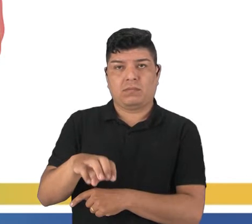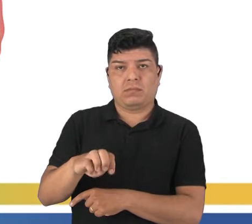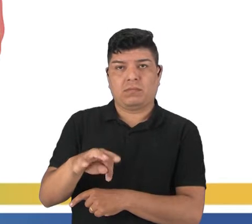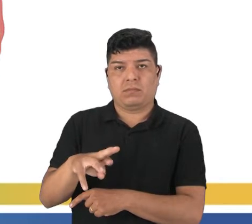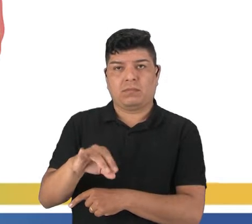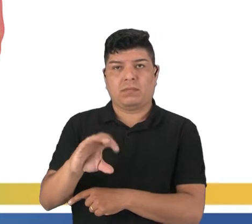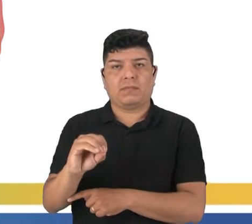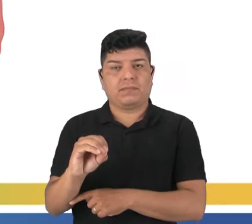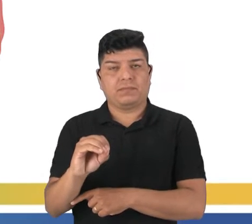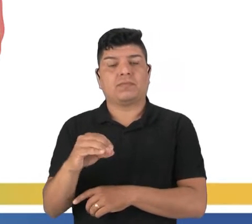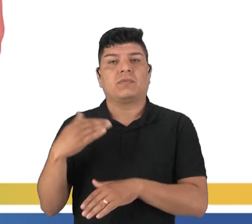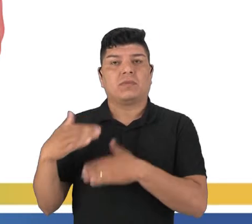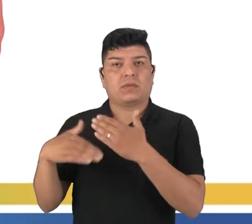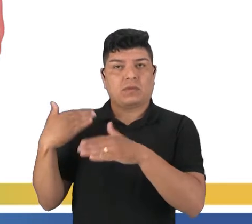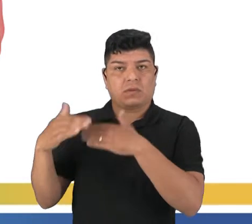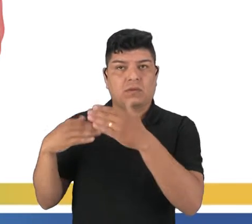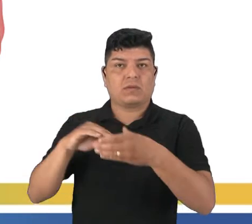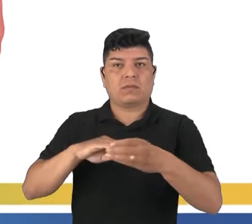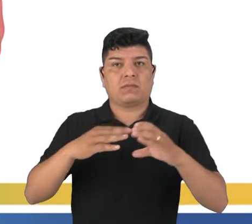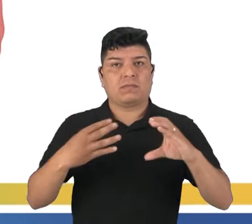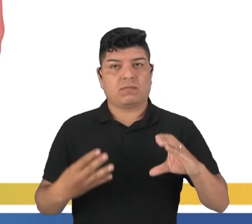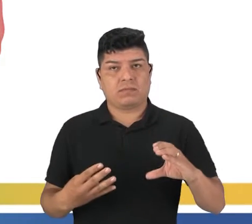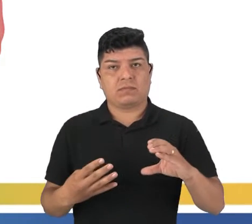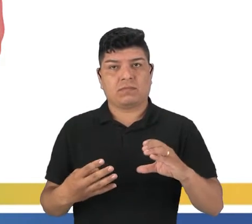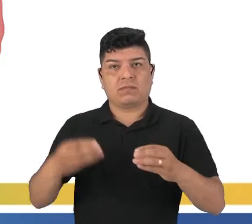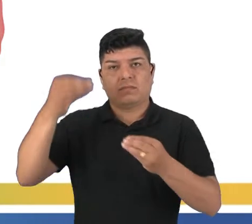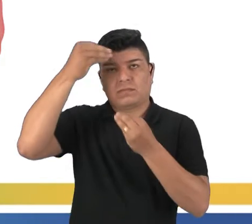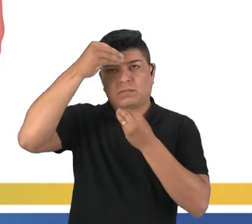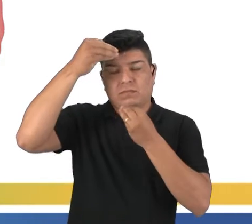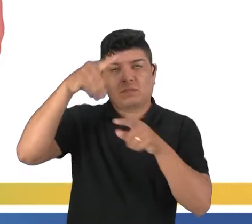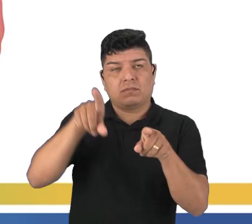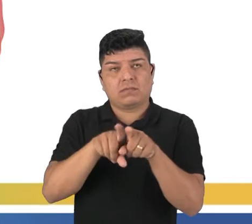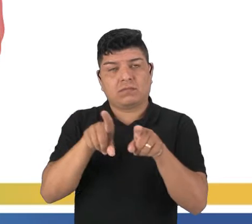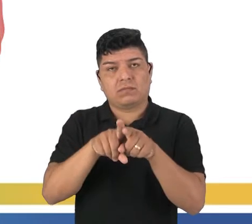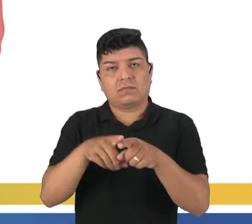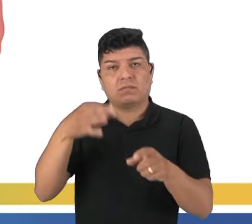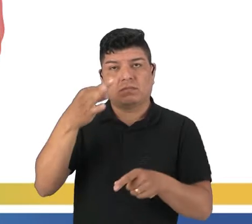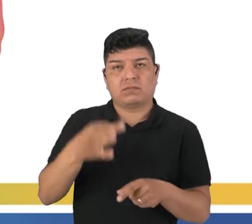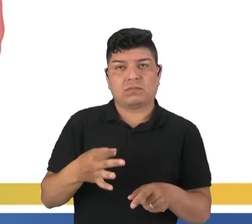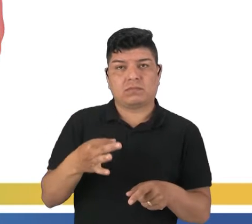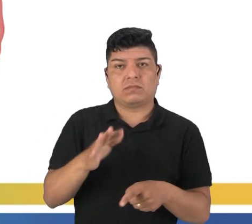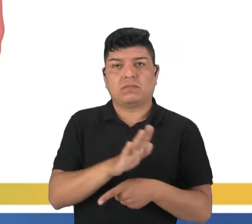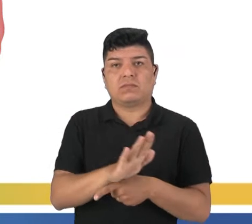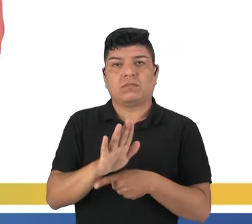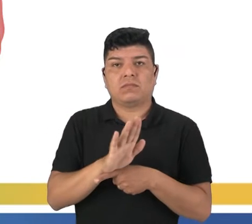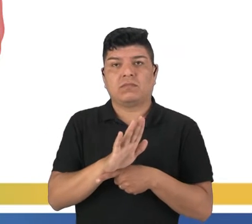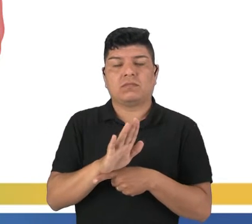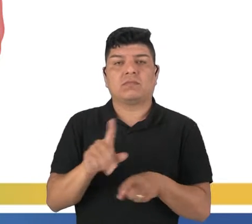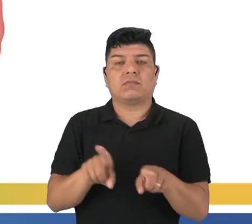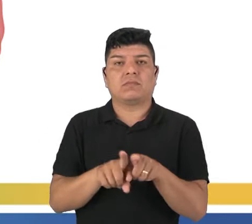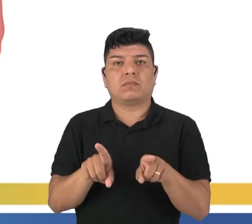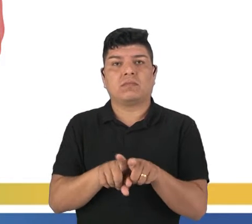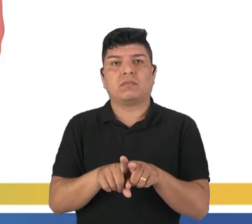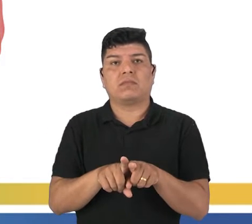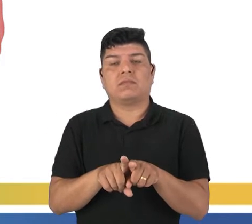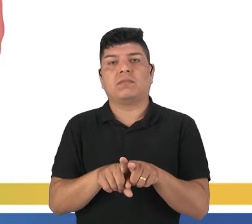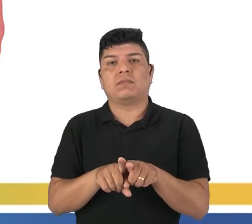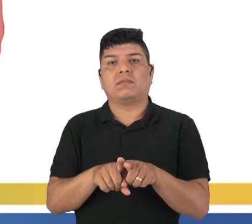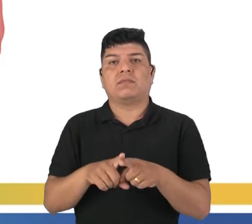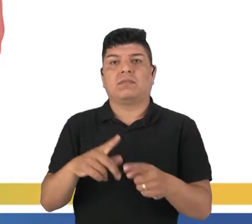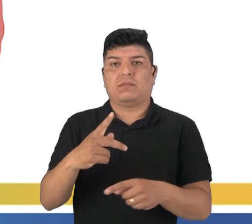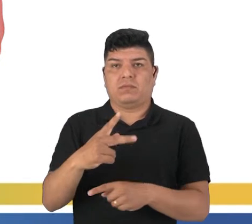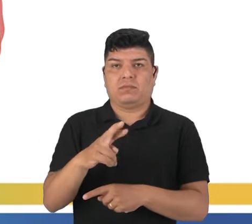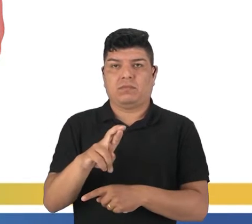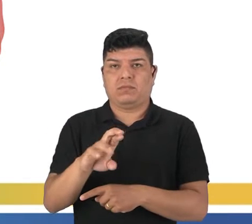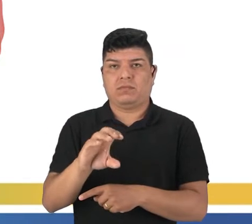também ajuda no desenvolvimento das características sexuais e garante essa manutenção do endométrio, ou seja, é a